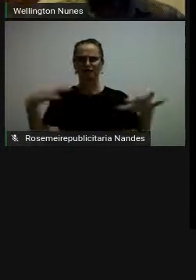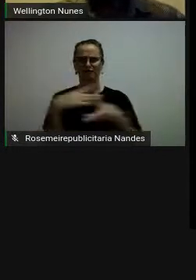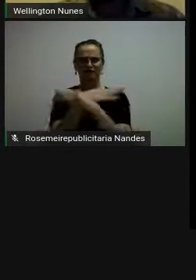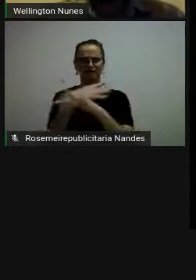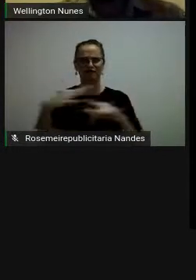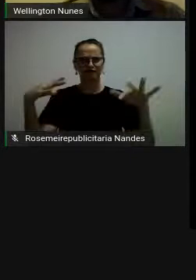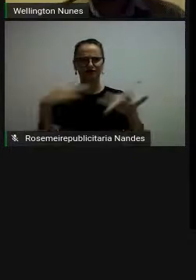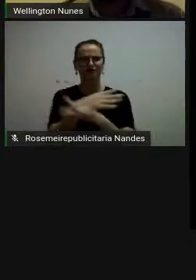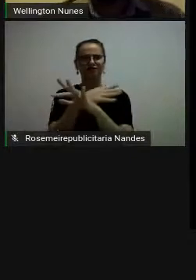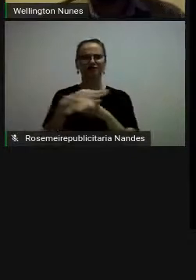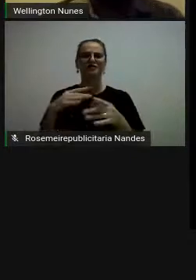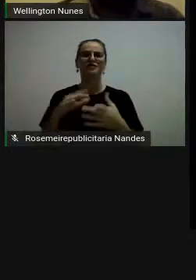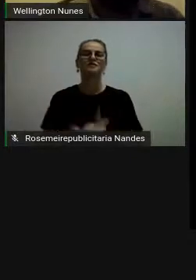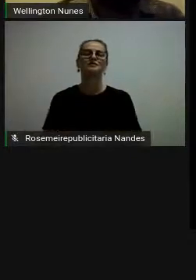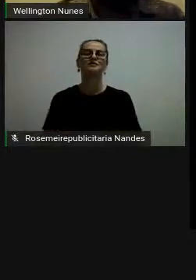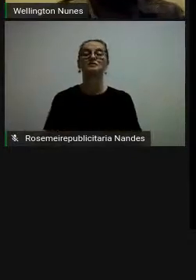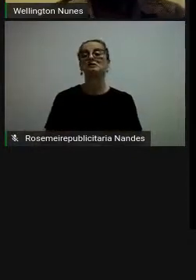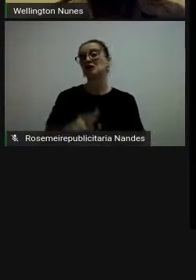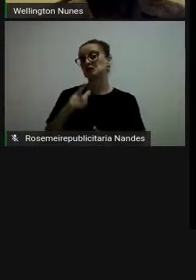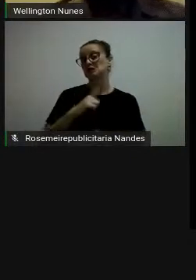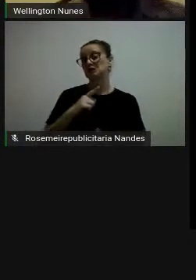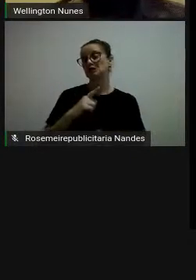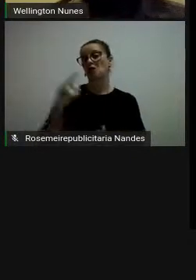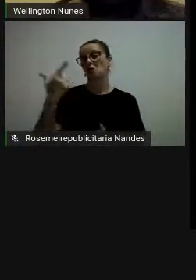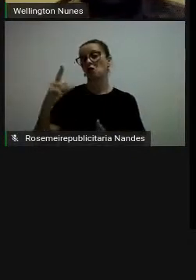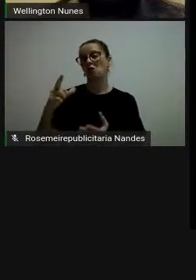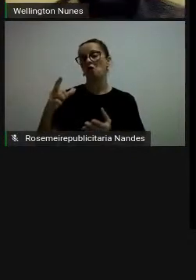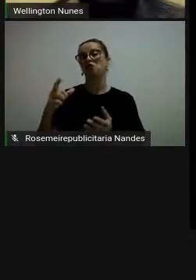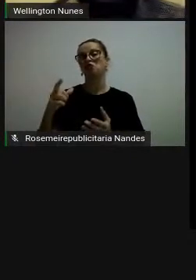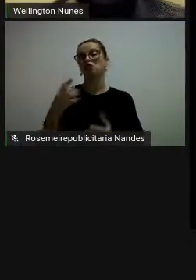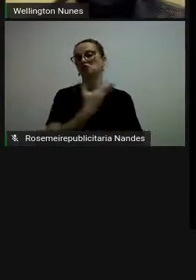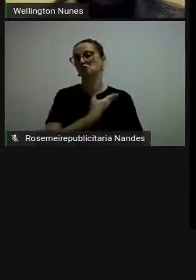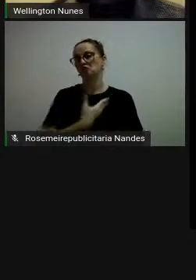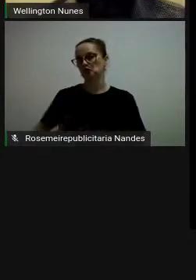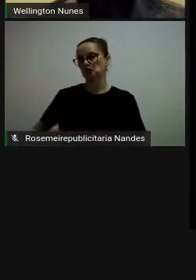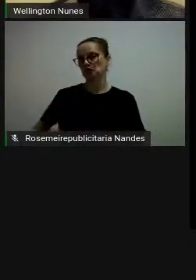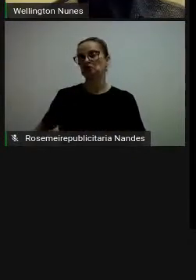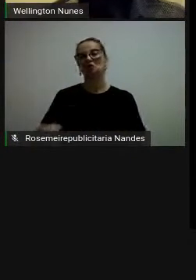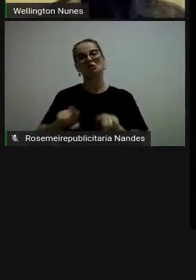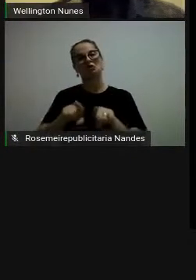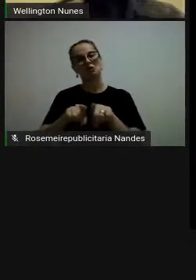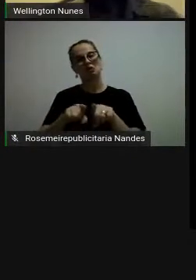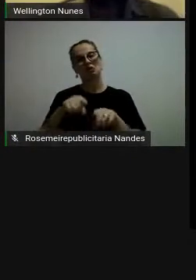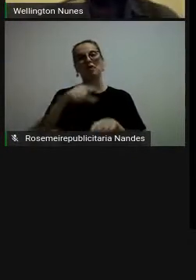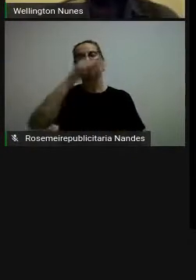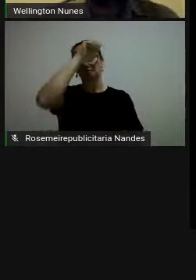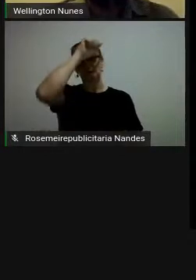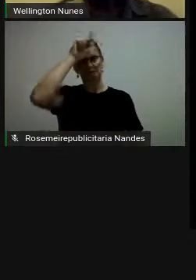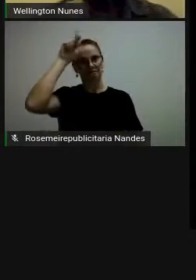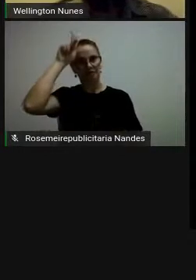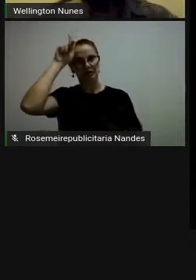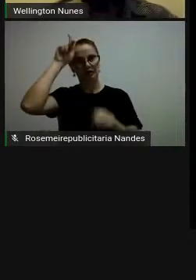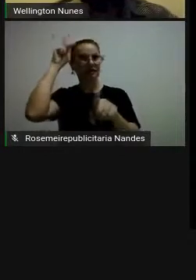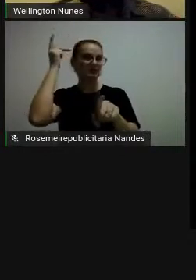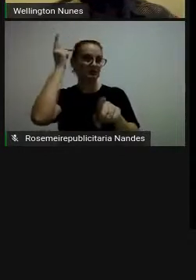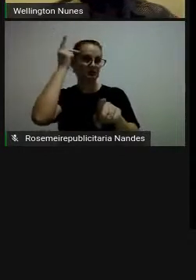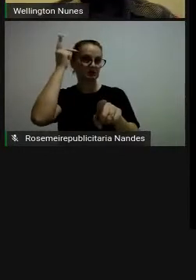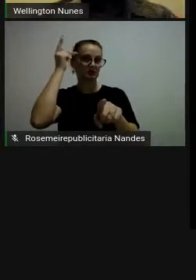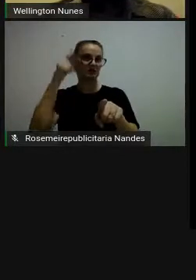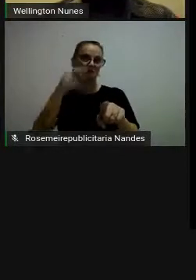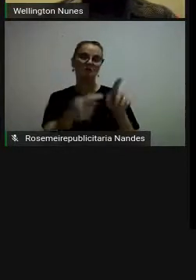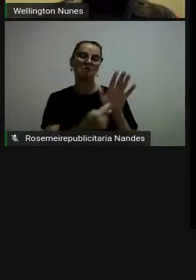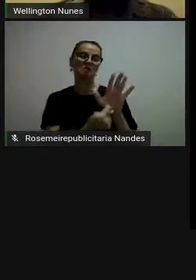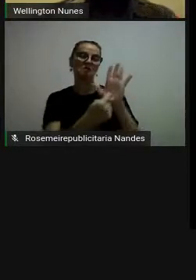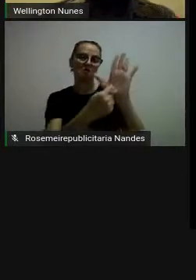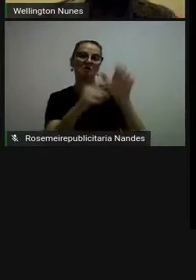Outras prefeituras trabalham também com esses dados. Temos a prefeitura de São Paulo, que fez um mapeamento aí de acessibilidade, né, para os